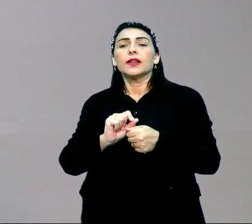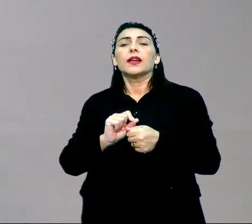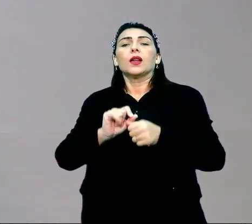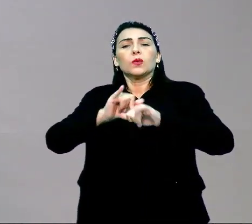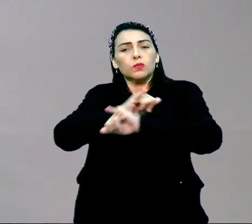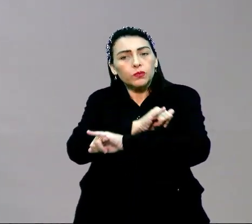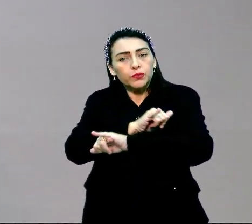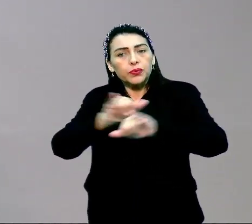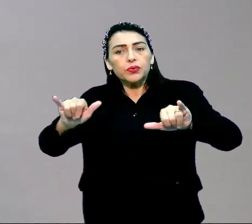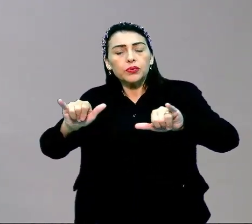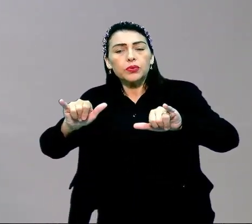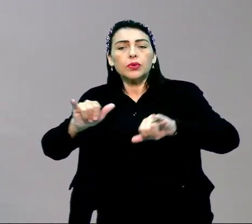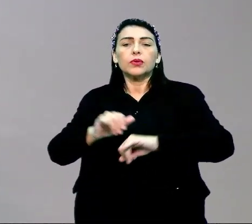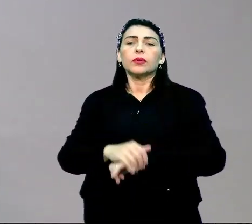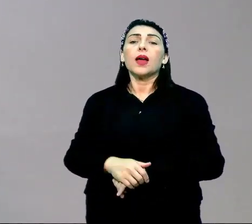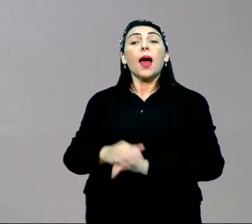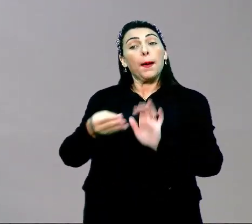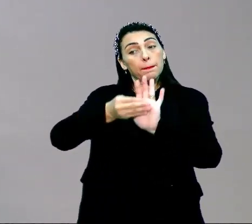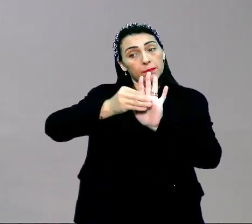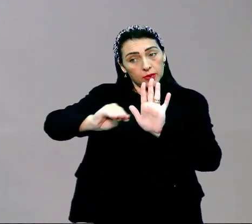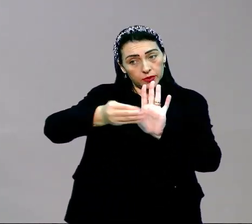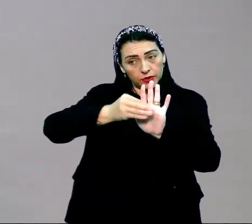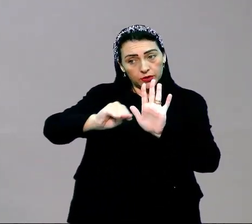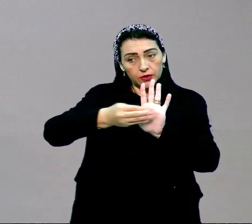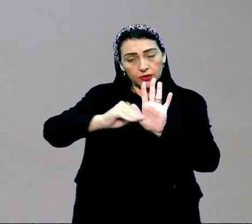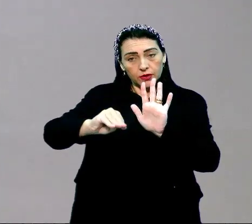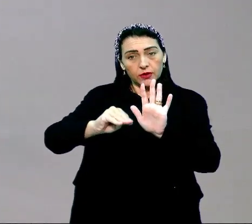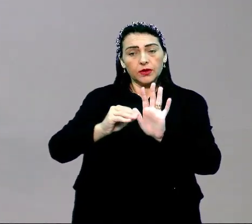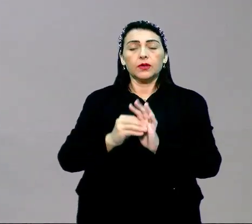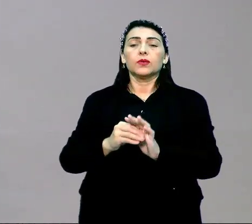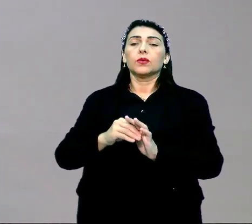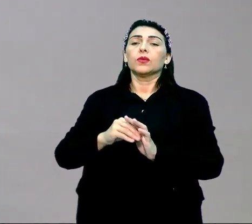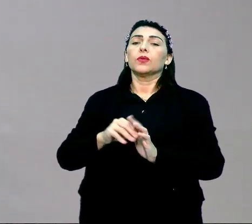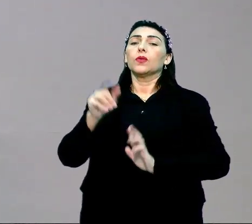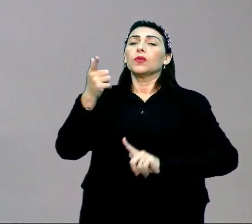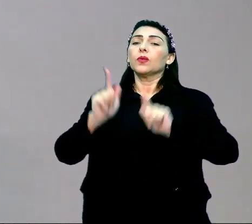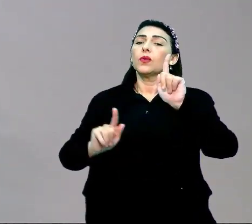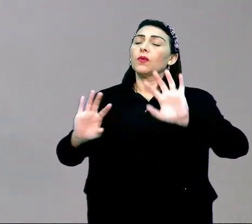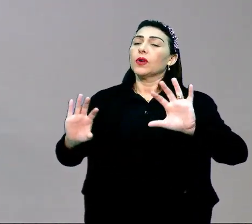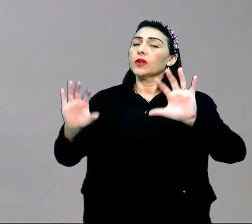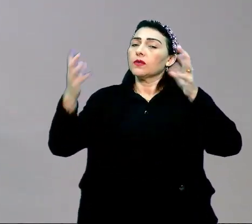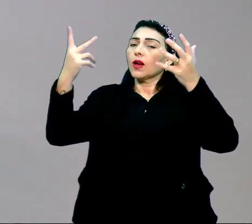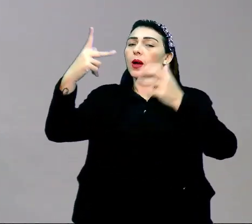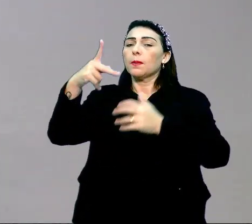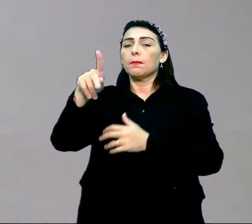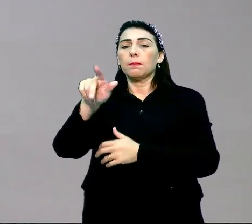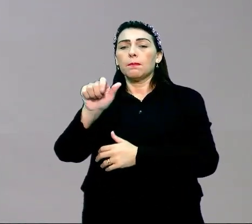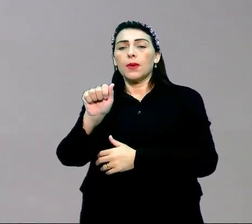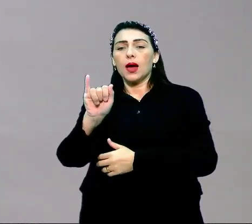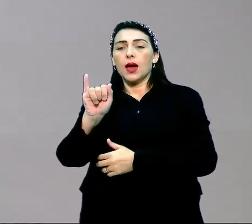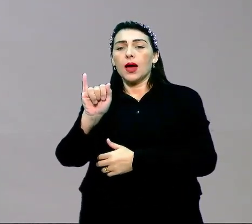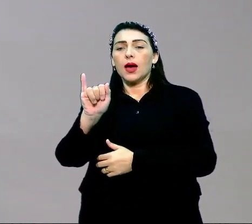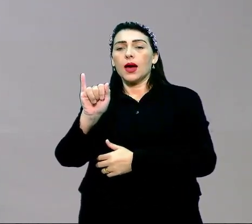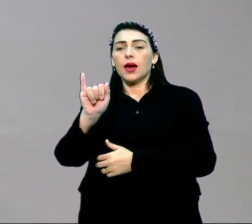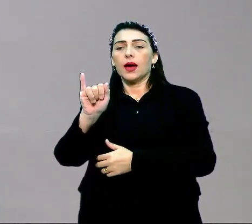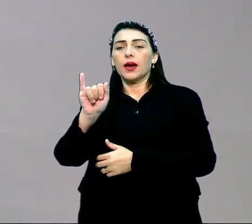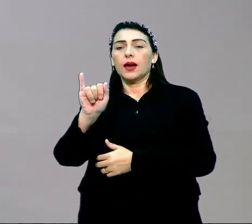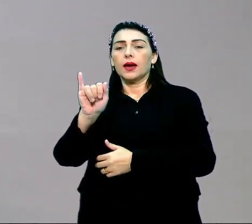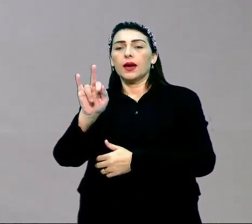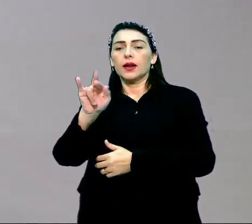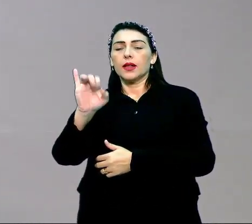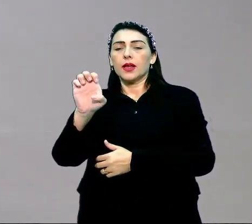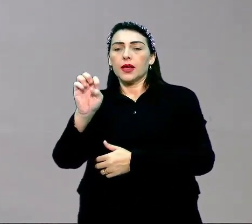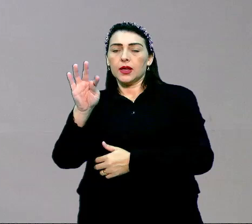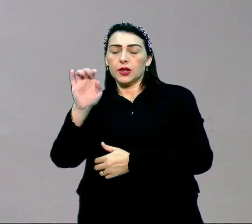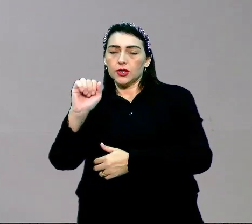tão difundido? A mídia. A mídia, o Festival de Parintins, por exemplo, ele não tem o mesmo vislumbre